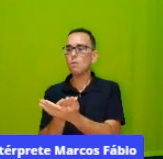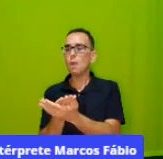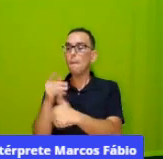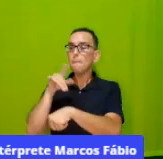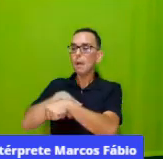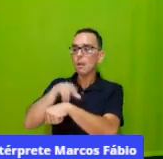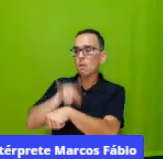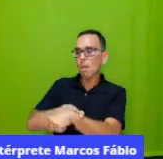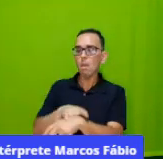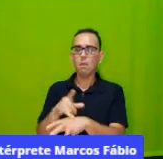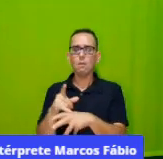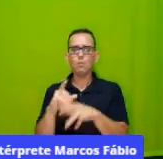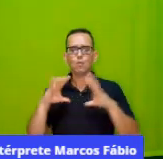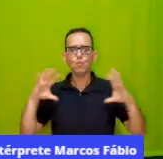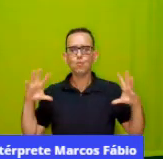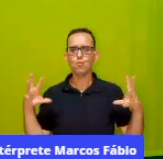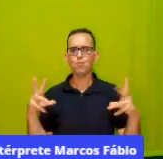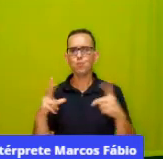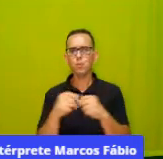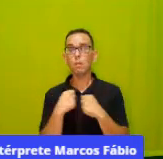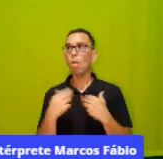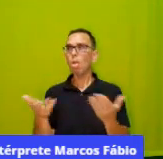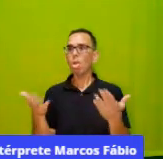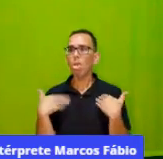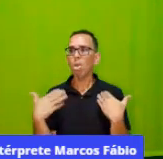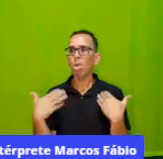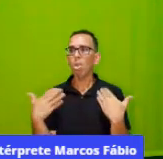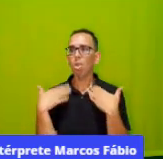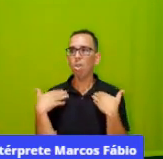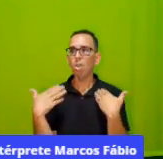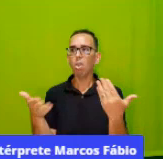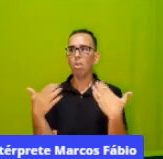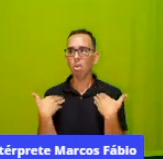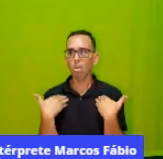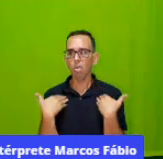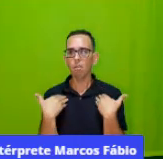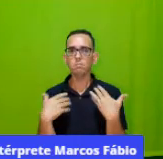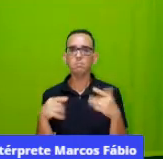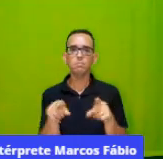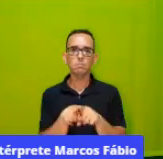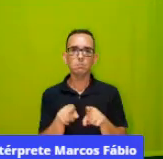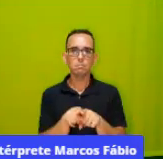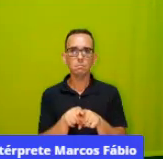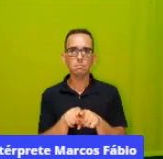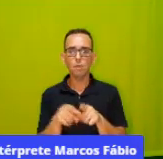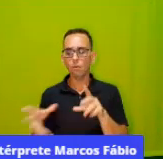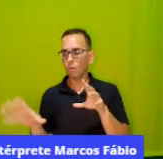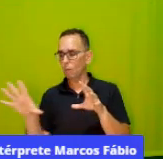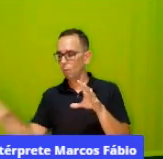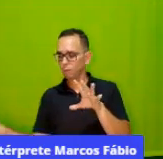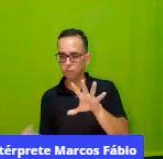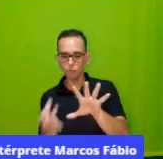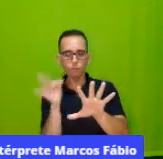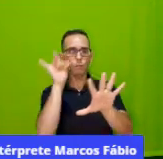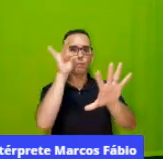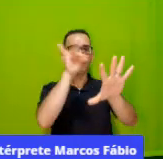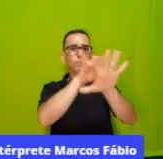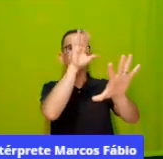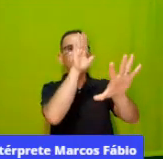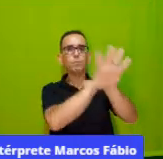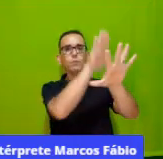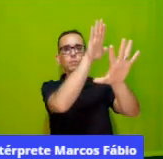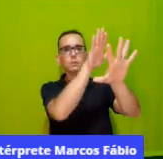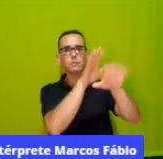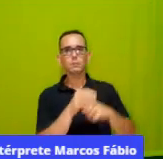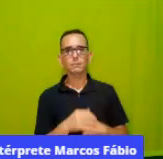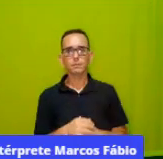né? Os hábitos de higiene, alimentar, você coloca tudo. Tô com calor, ó, isso é legalzinho. Tô